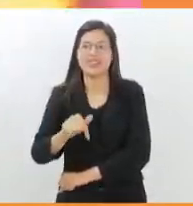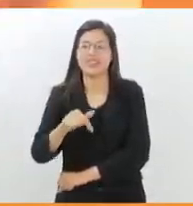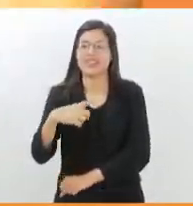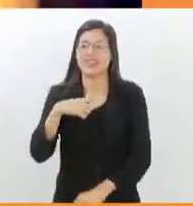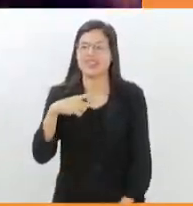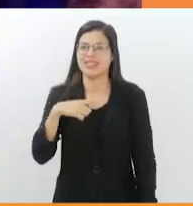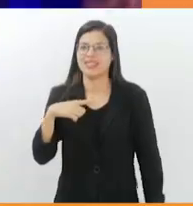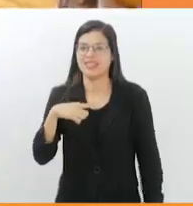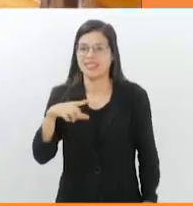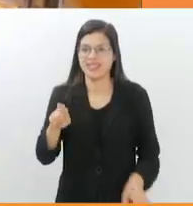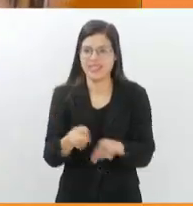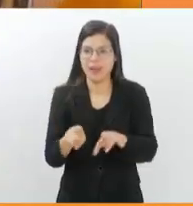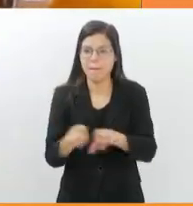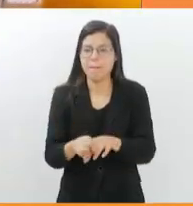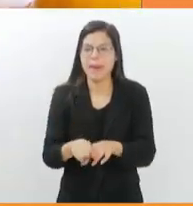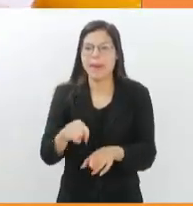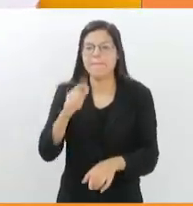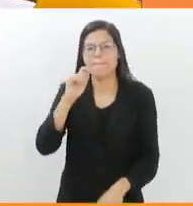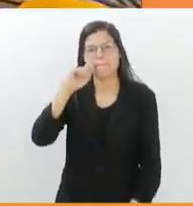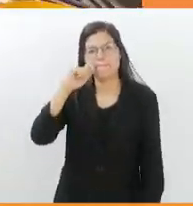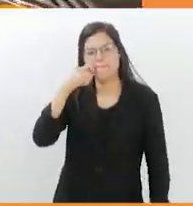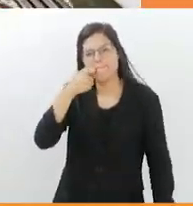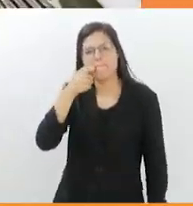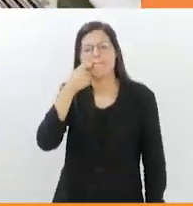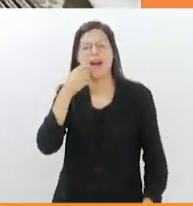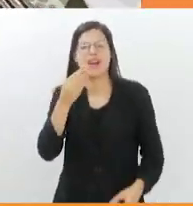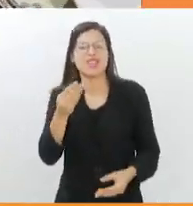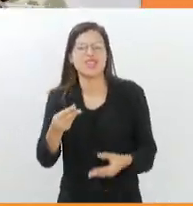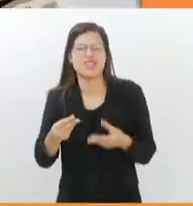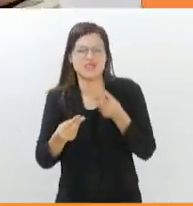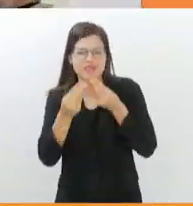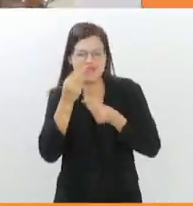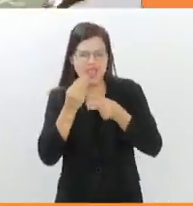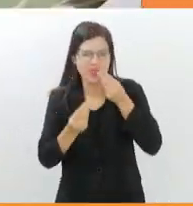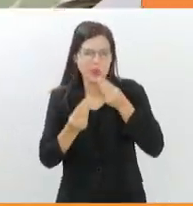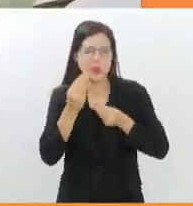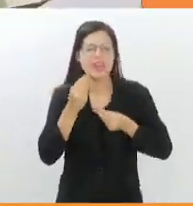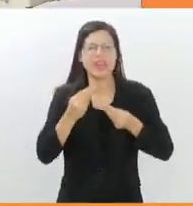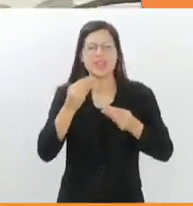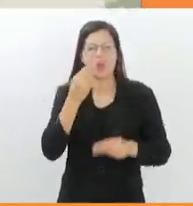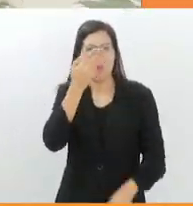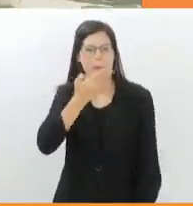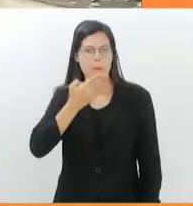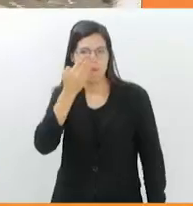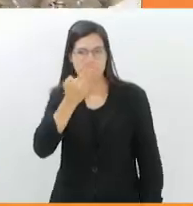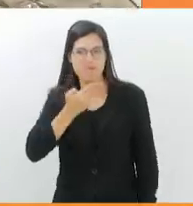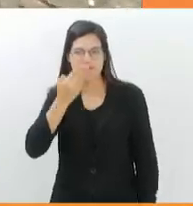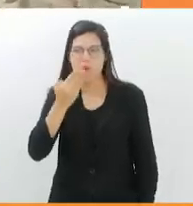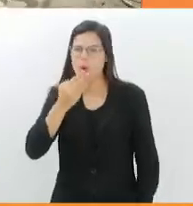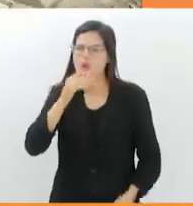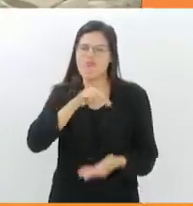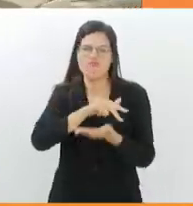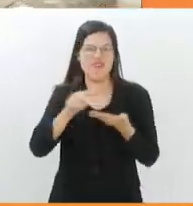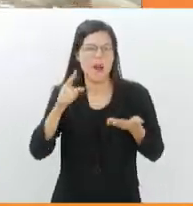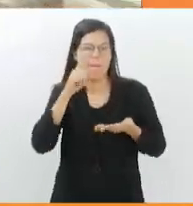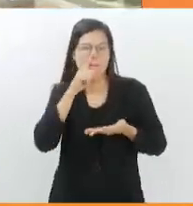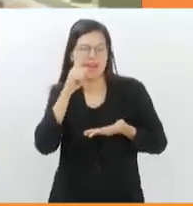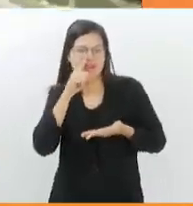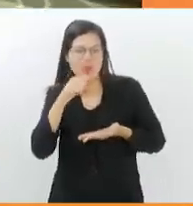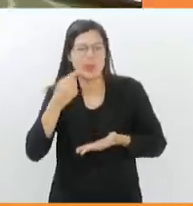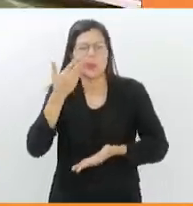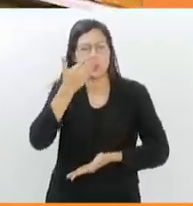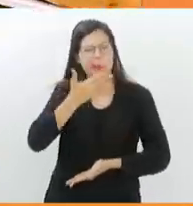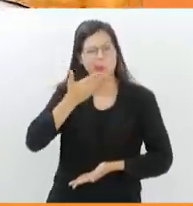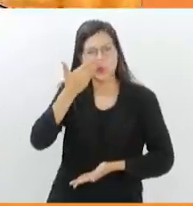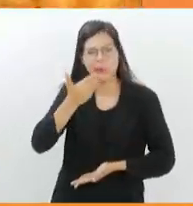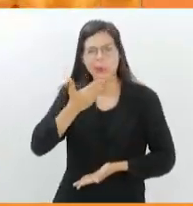à parte. Pães, croissants, torradas, bolos, frios, sanduíches, croquetes, empadinhas, biscoitos, doces e